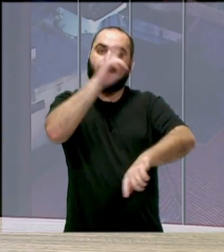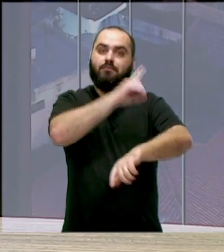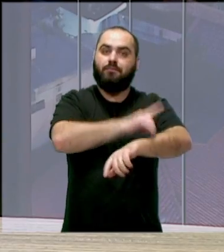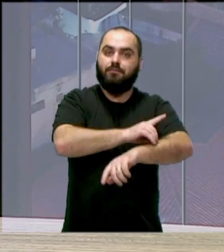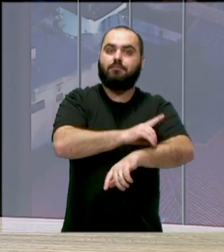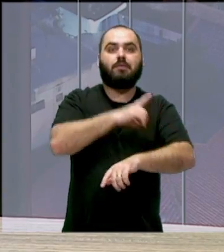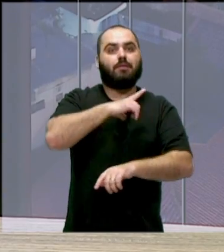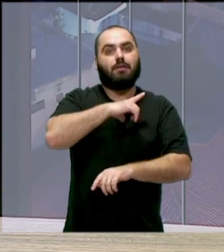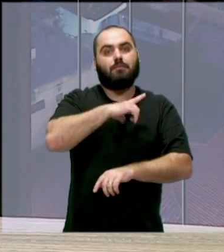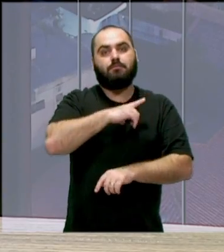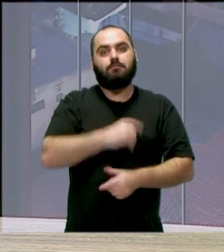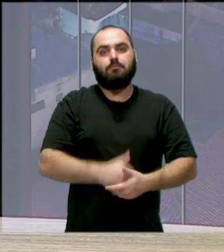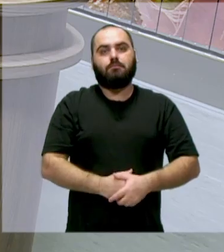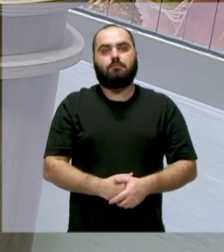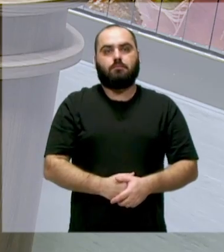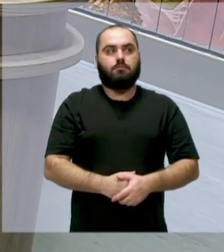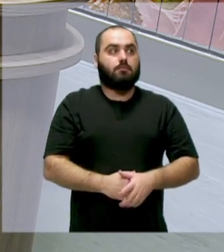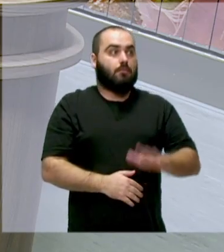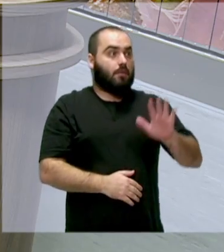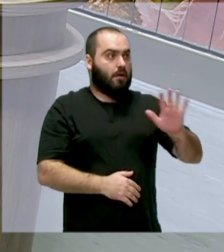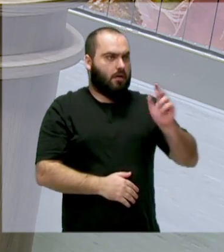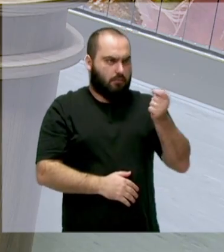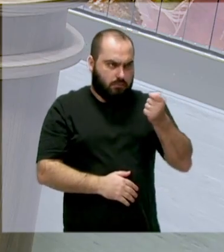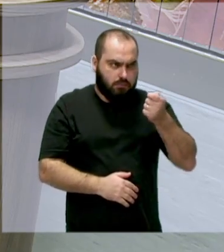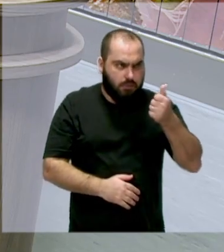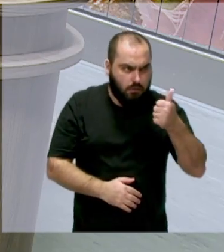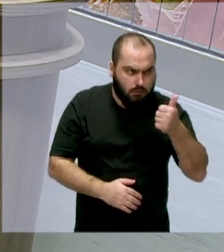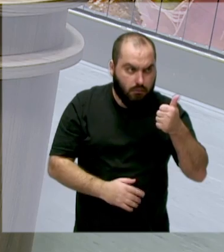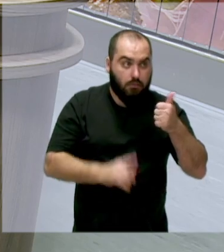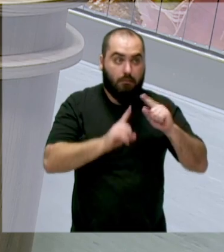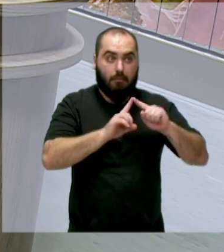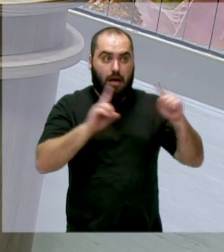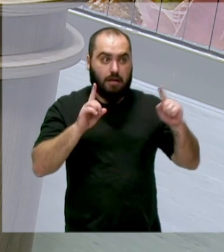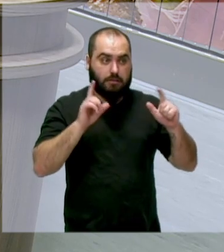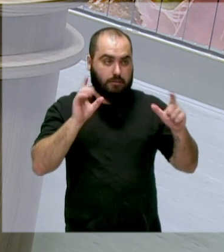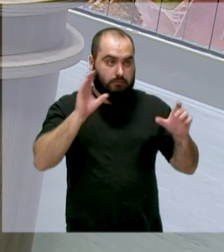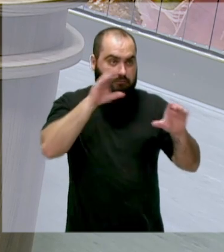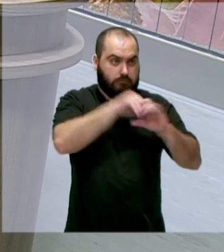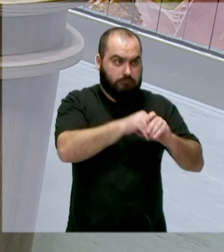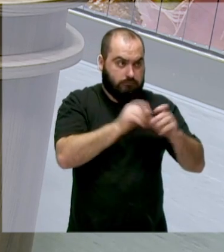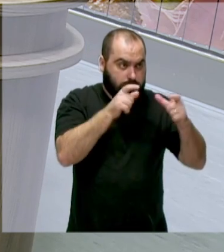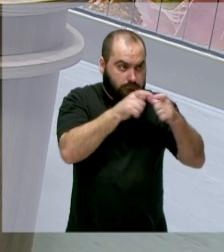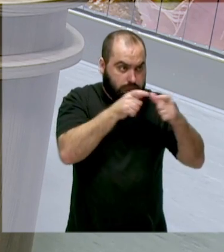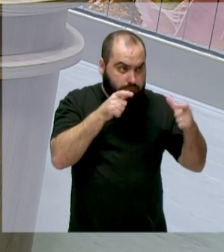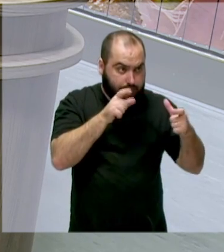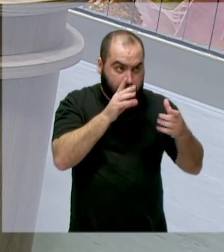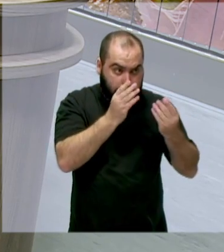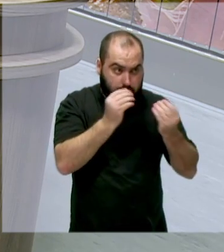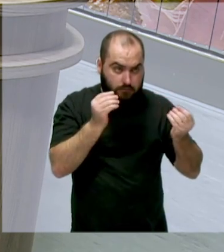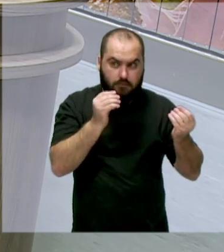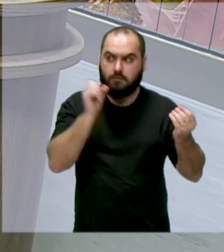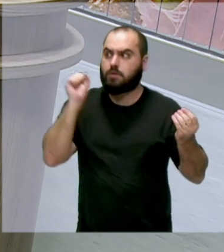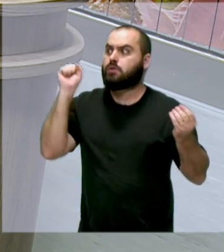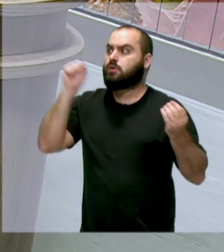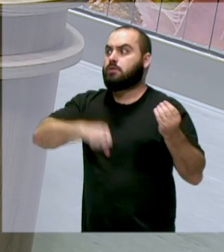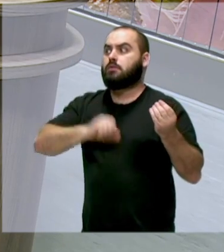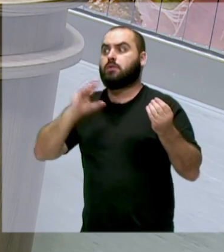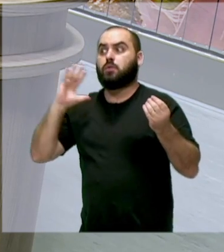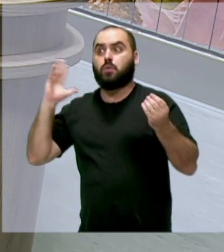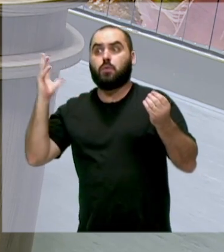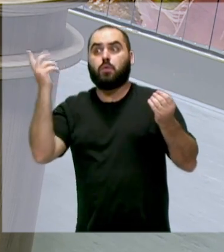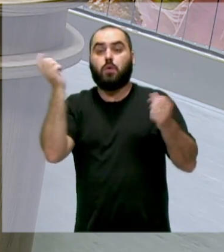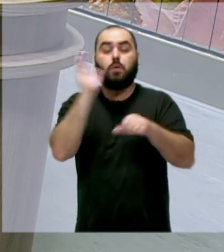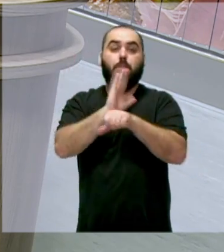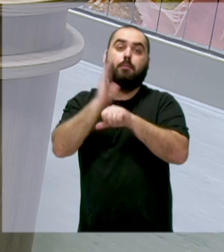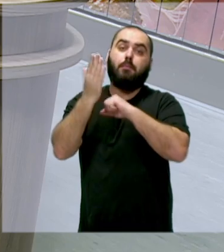foram esparçadamente, foram poucos, mas foram grandes focos, digamos Grandes assim. focos, em todos os bairros do município de